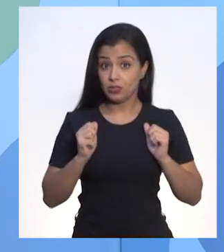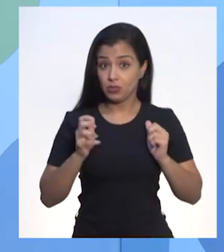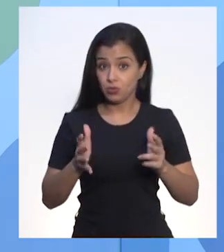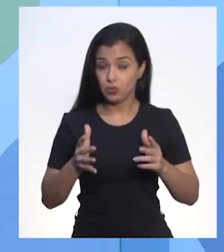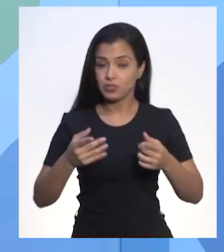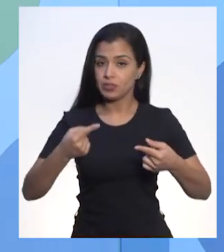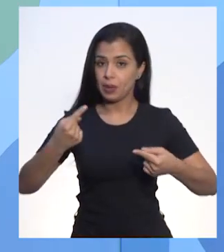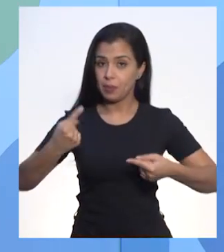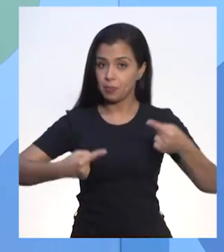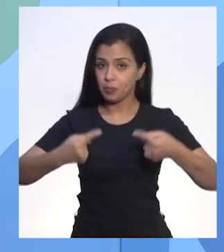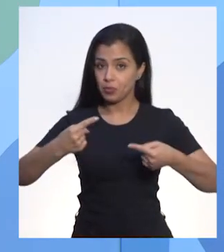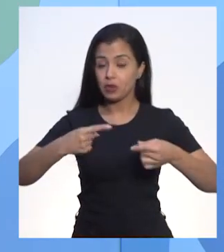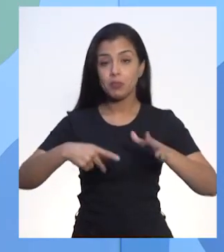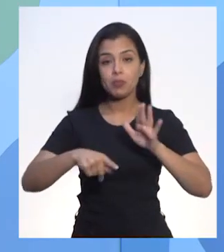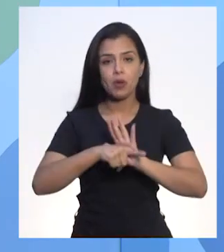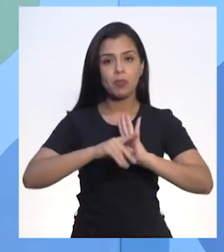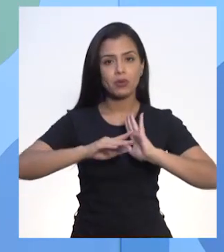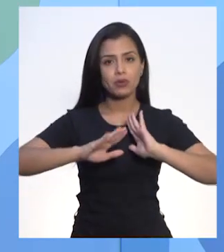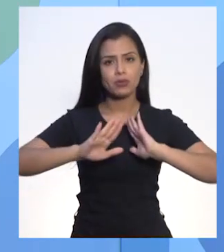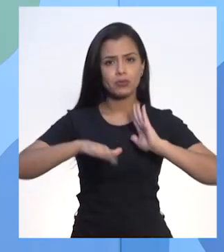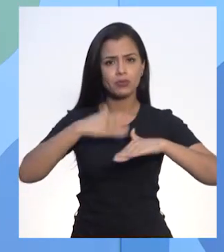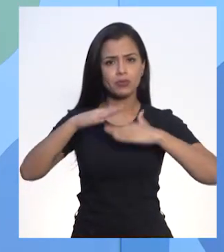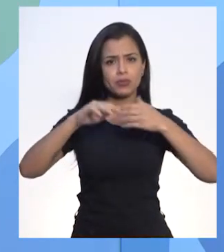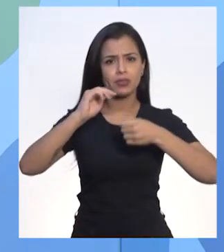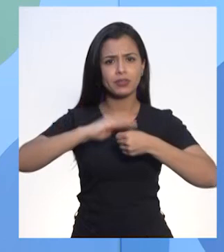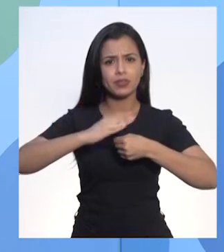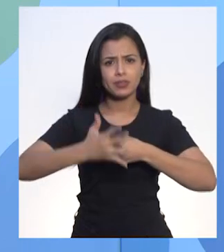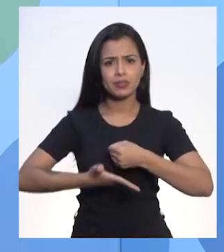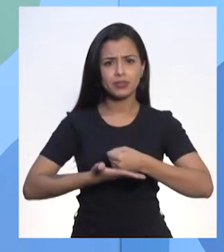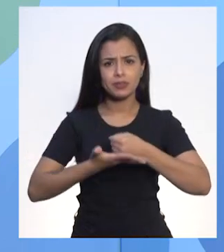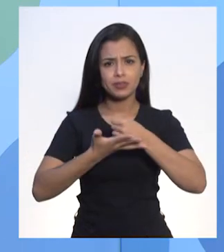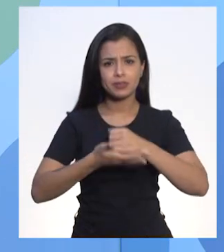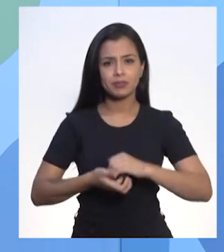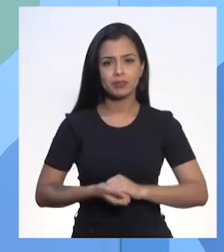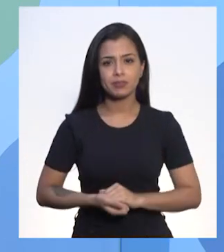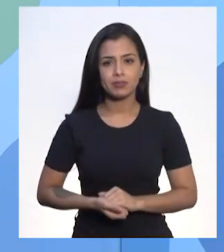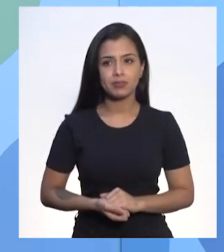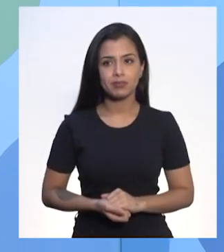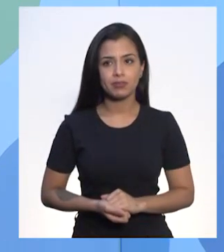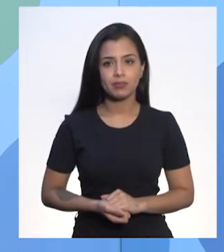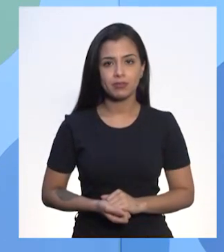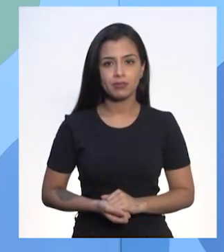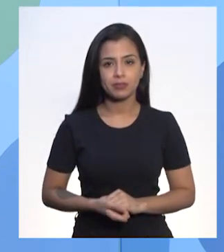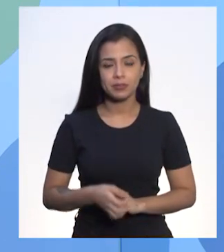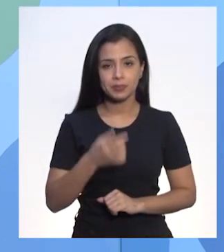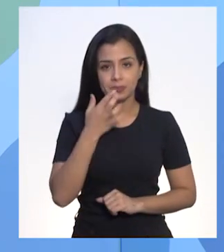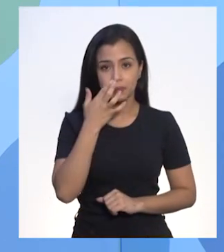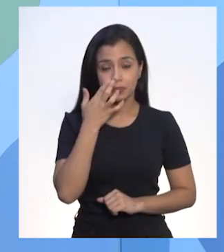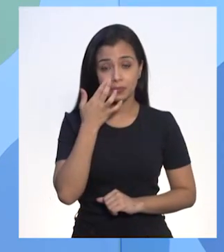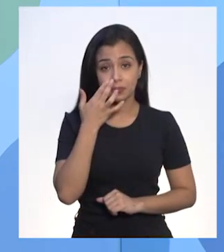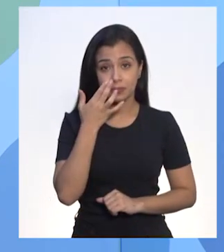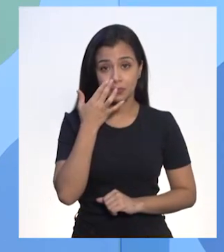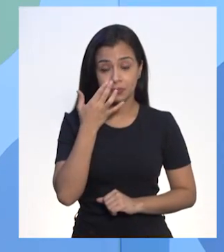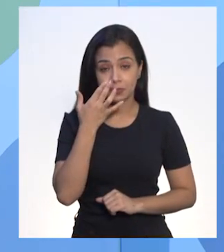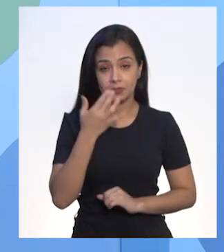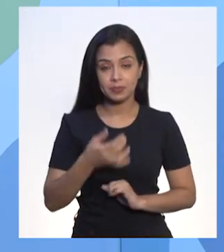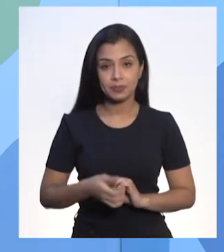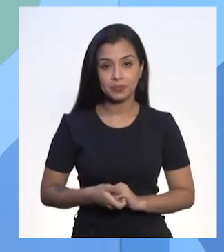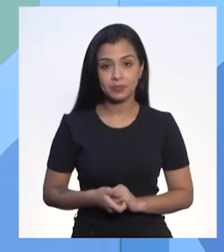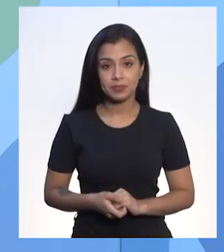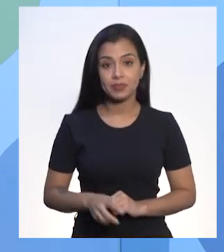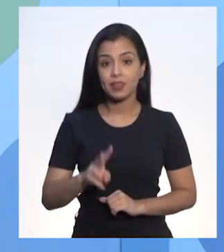de desenvolvimento sustentável. Entendendo Nós as vamos dimensões conhecer do agora a habilidade e os conteúdos